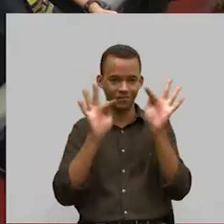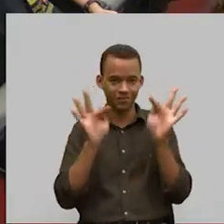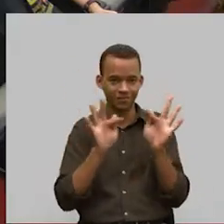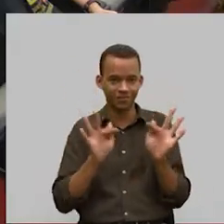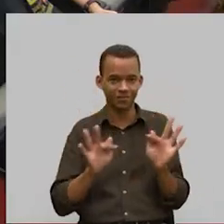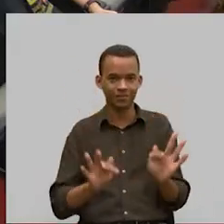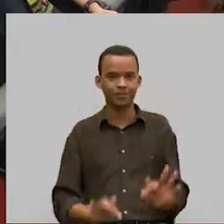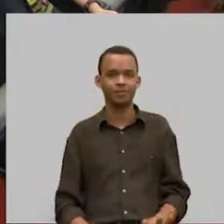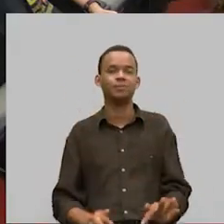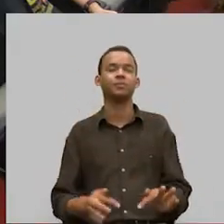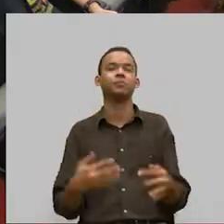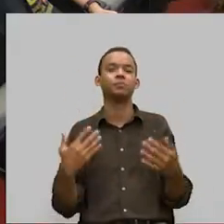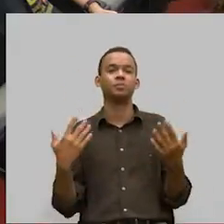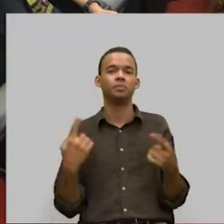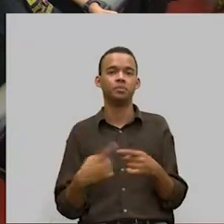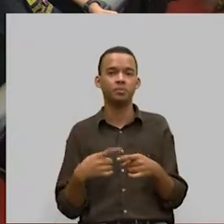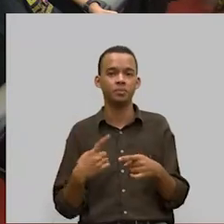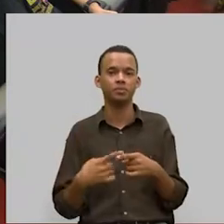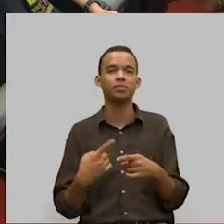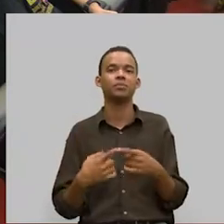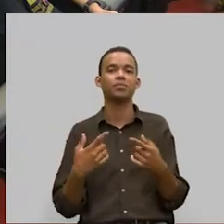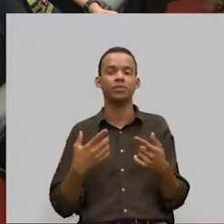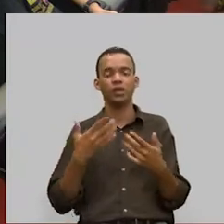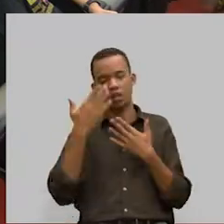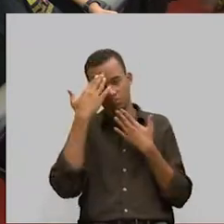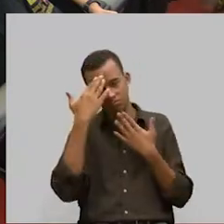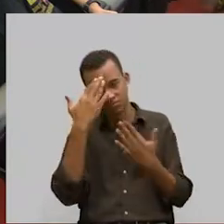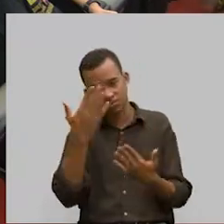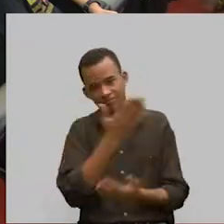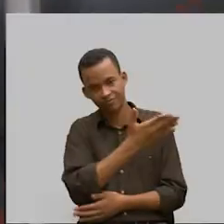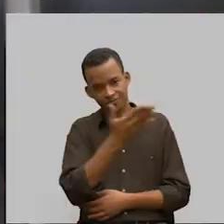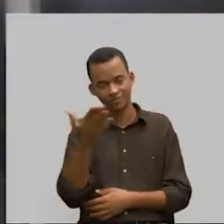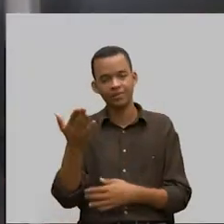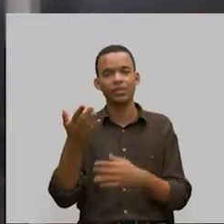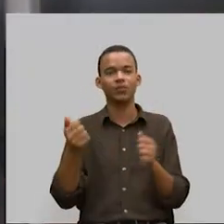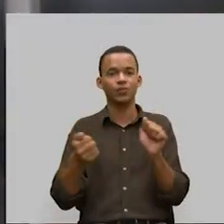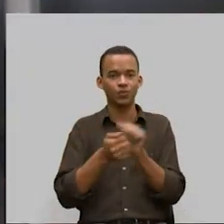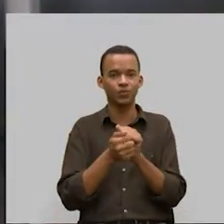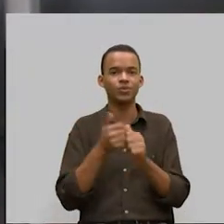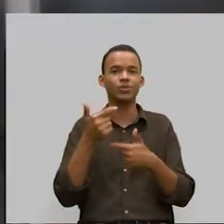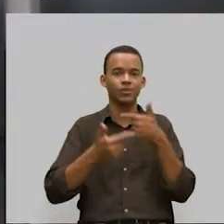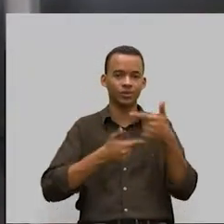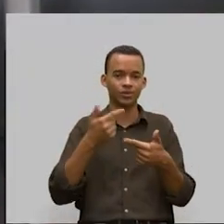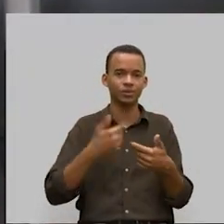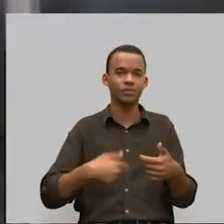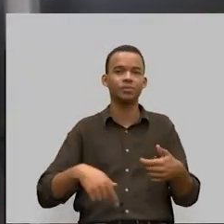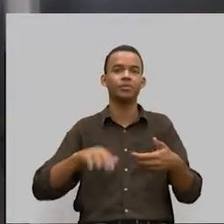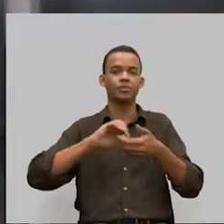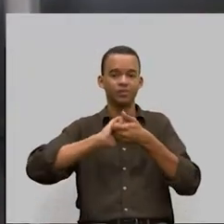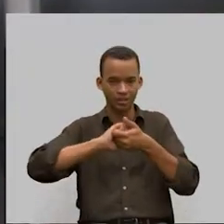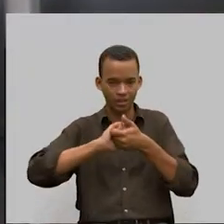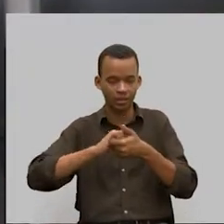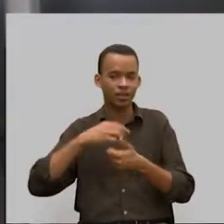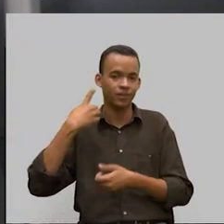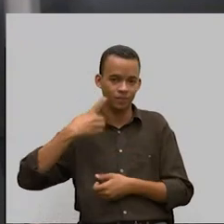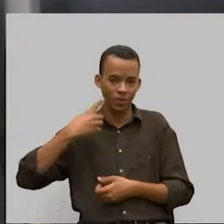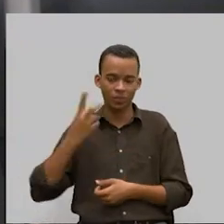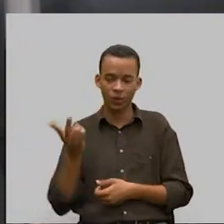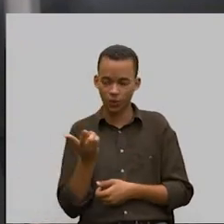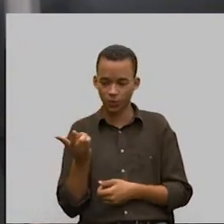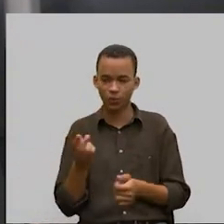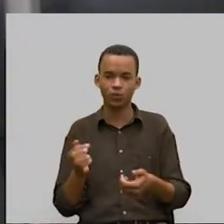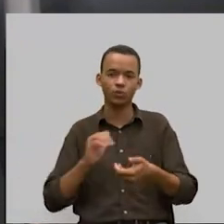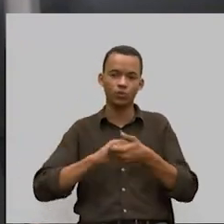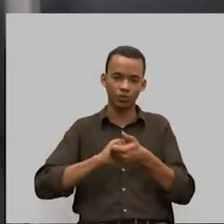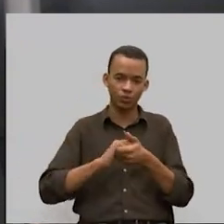né agradeço aí a companheirada a mefa né O nossos companheiros de luta Leleco Beatriz e outros